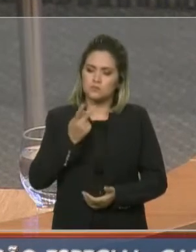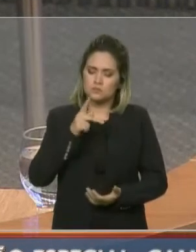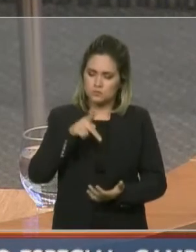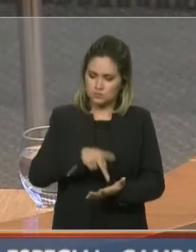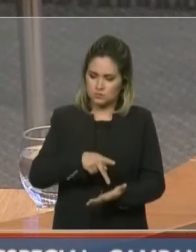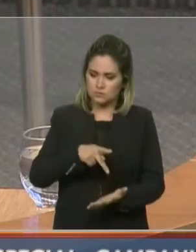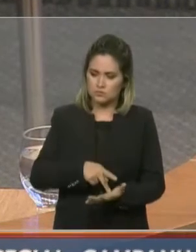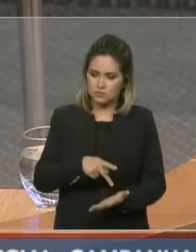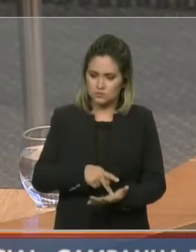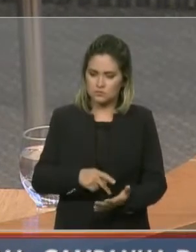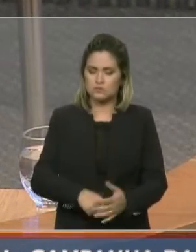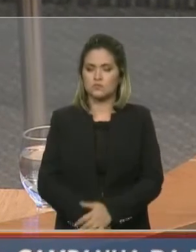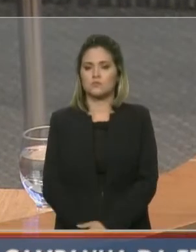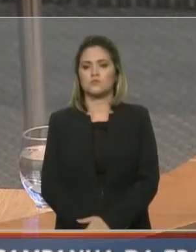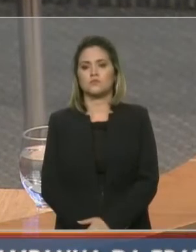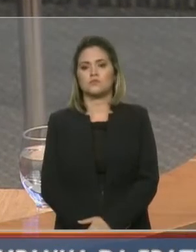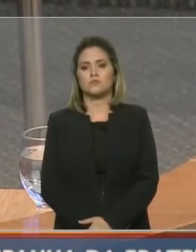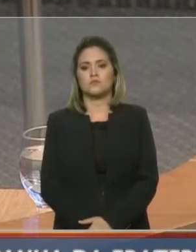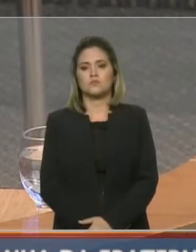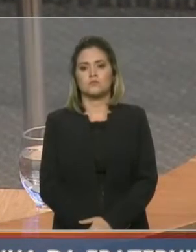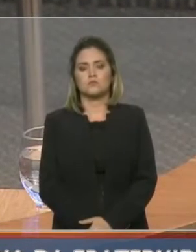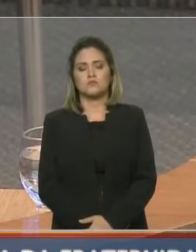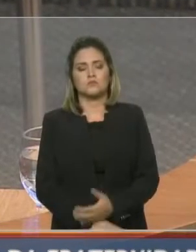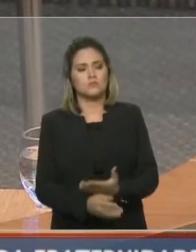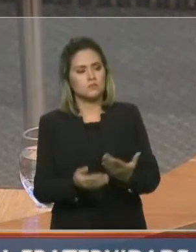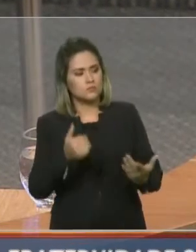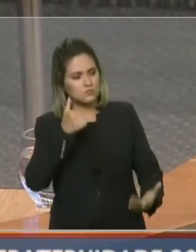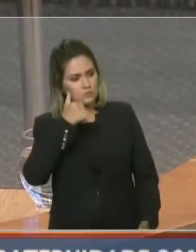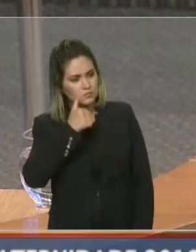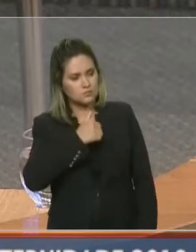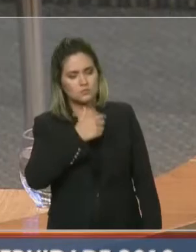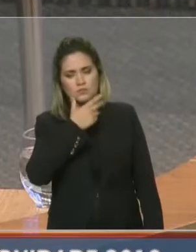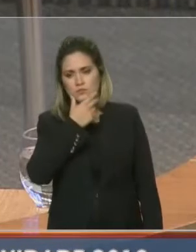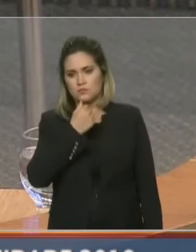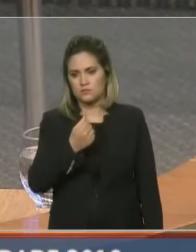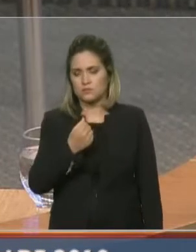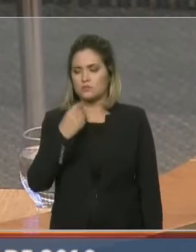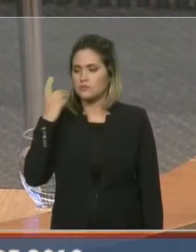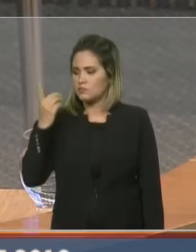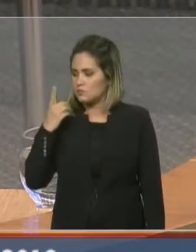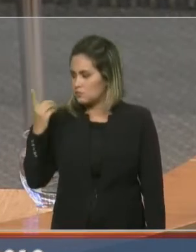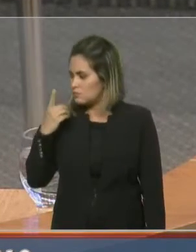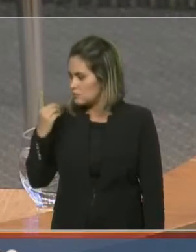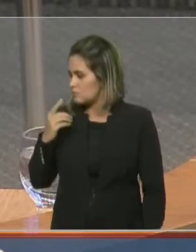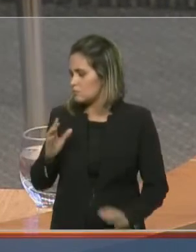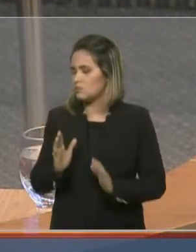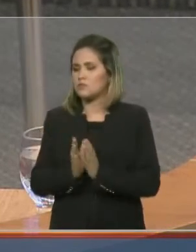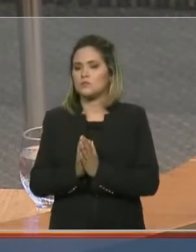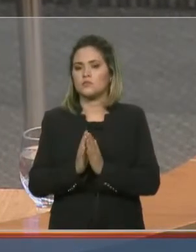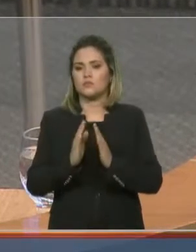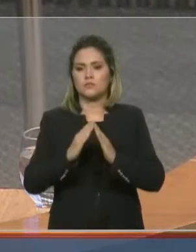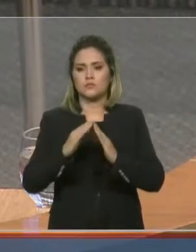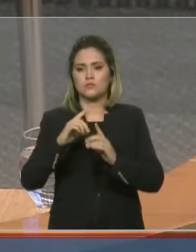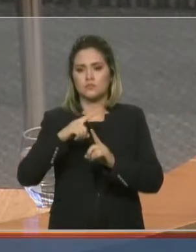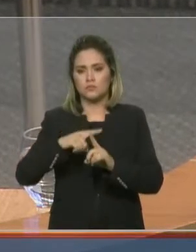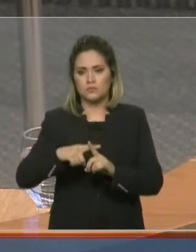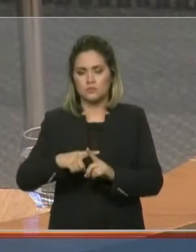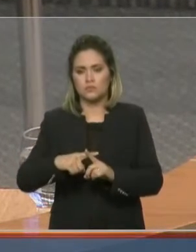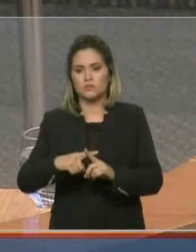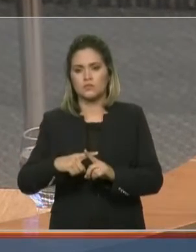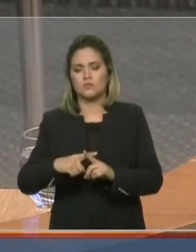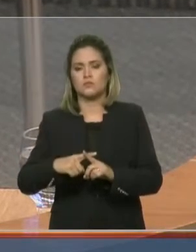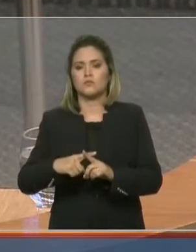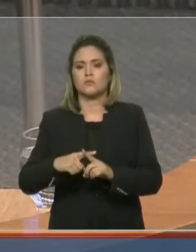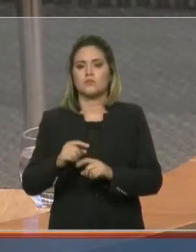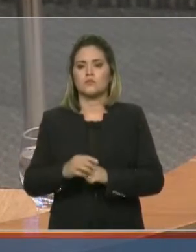irmãos, senhores e senhoras, deputado Zé Inácio, a Igreja ela tem acompanhado com